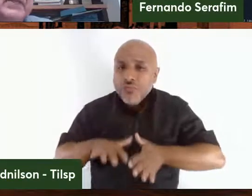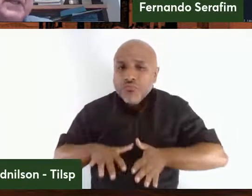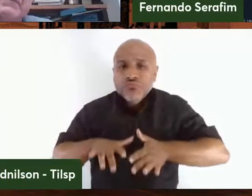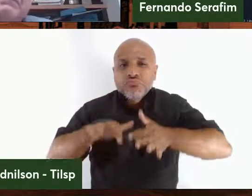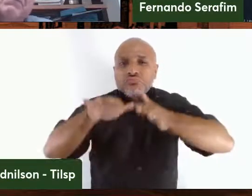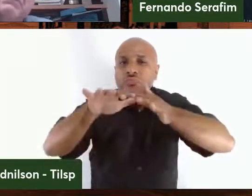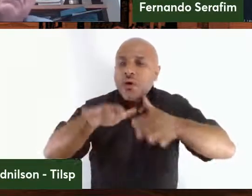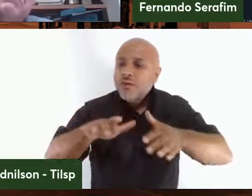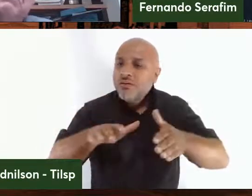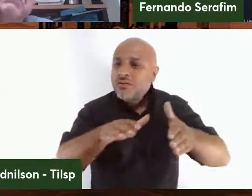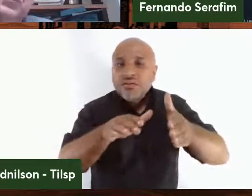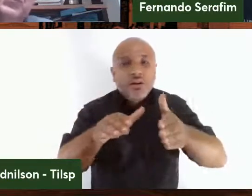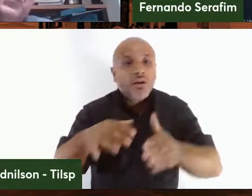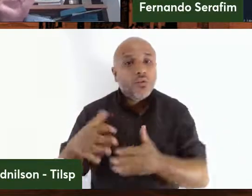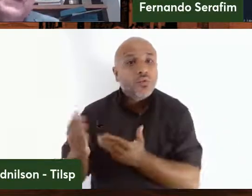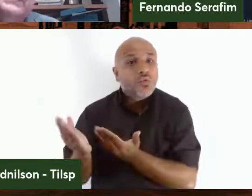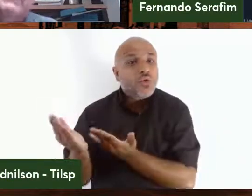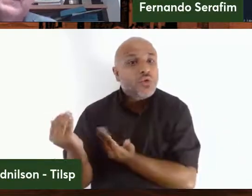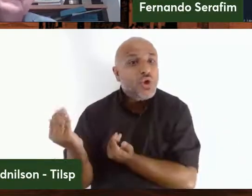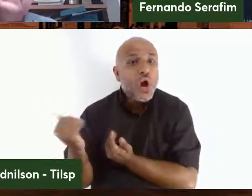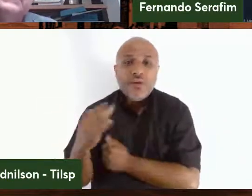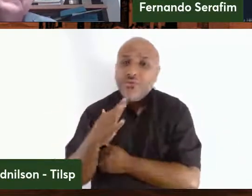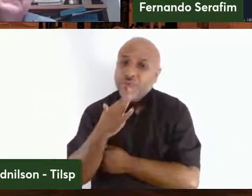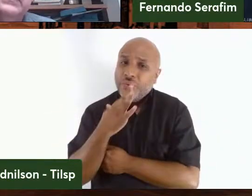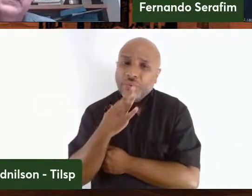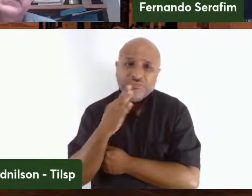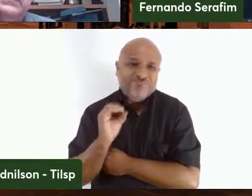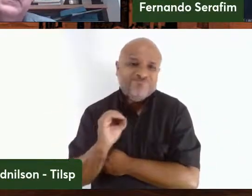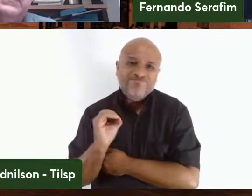conhecem, né? Hoje não conhecem mais.